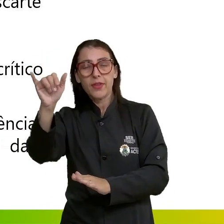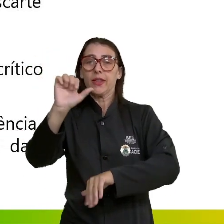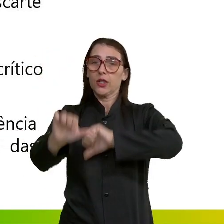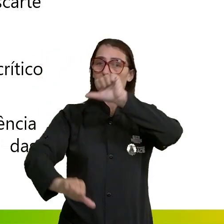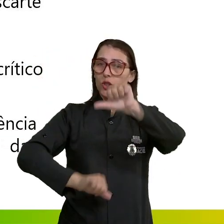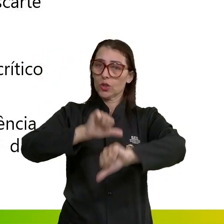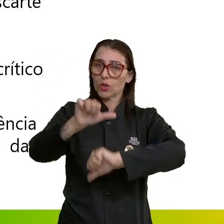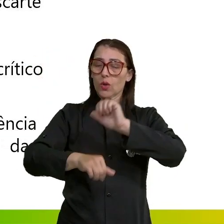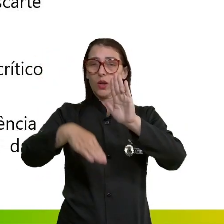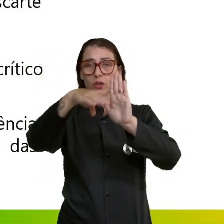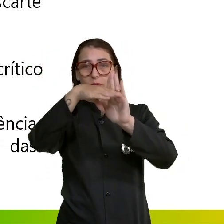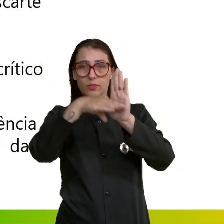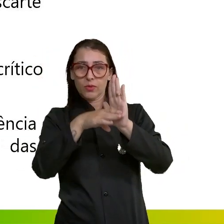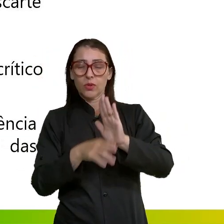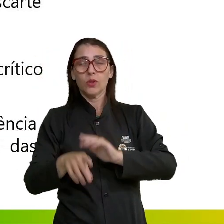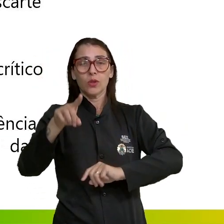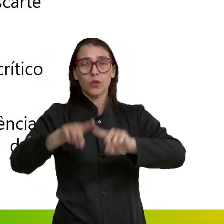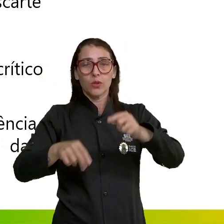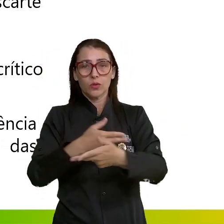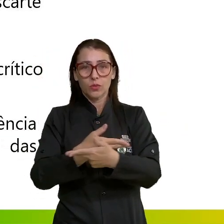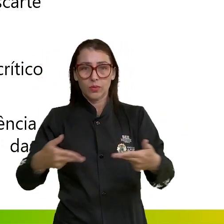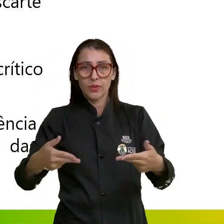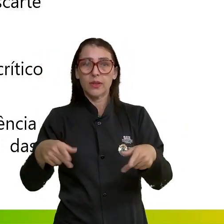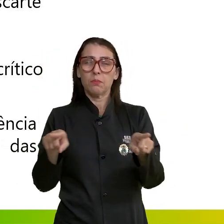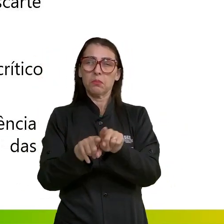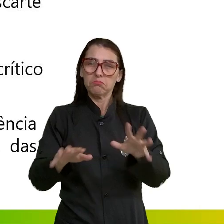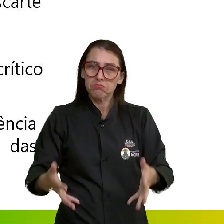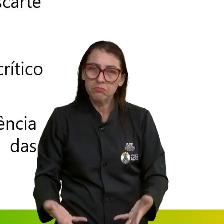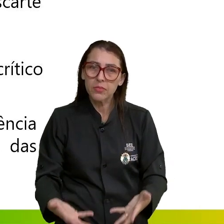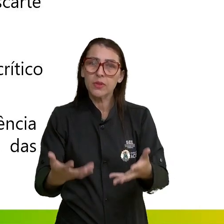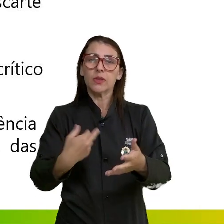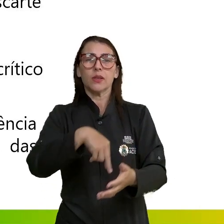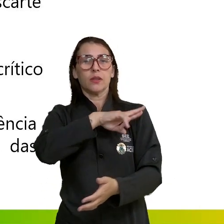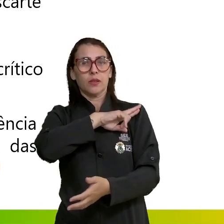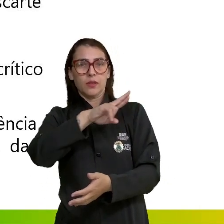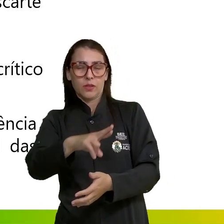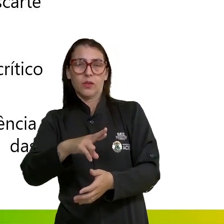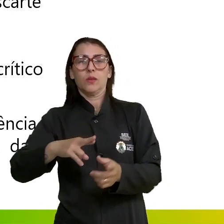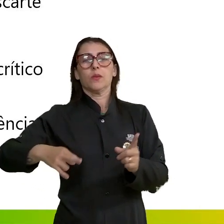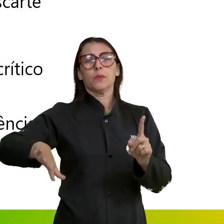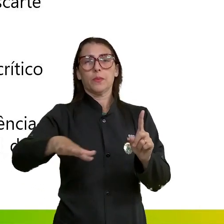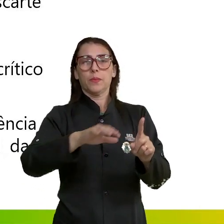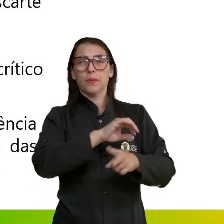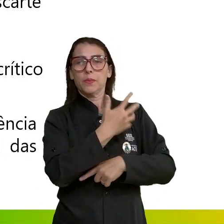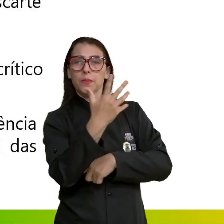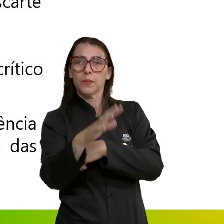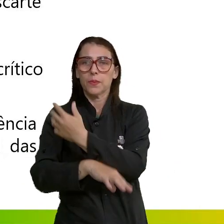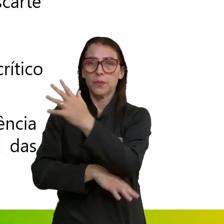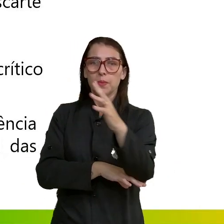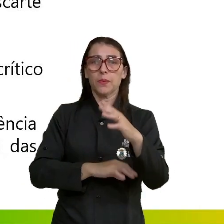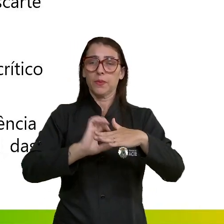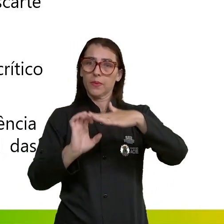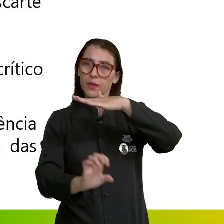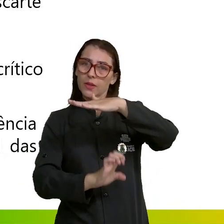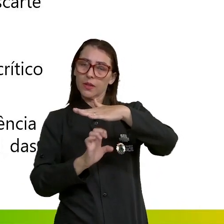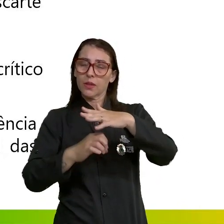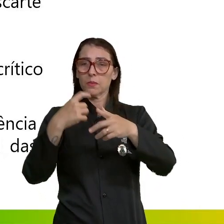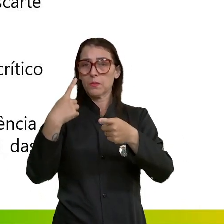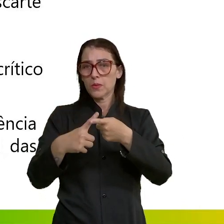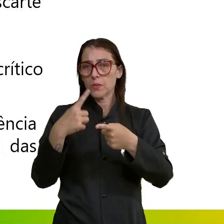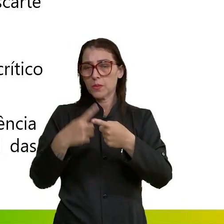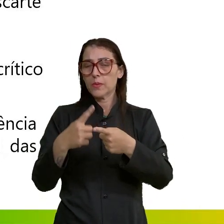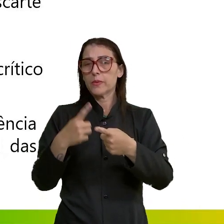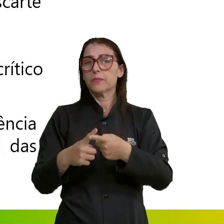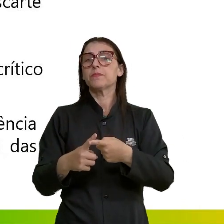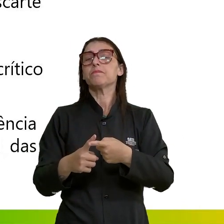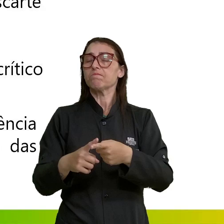obsolescência programada e incentivem aí a responsabilidade socioambiental das empresas, porque a obsolescência